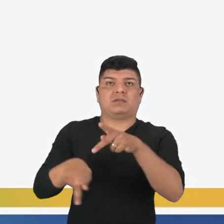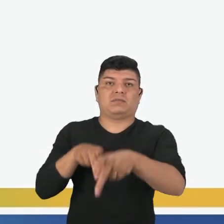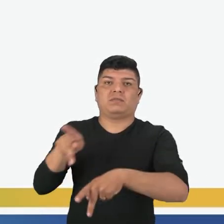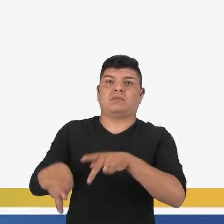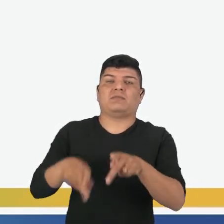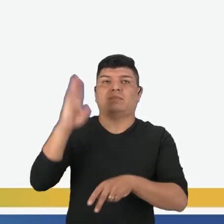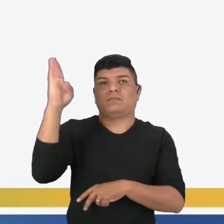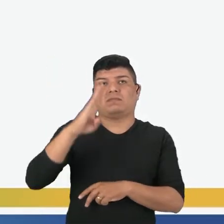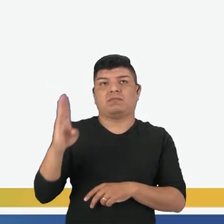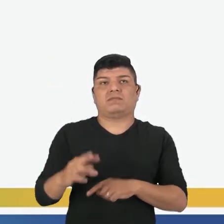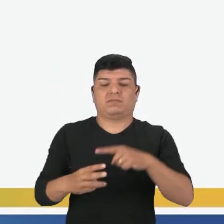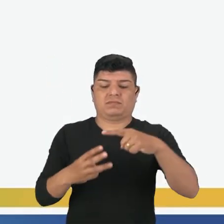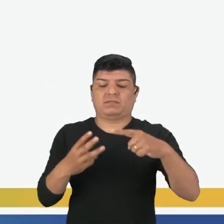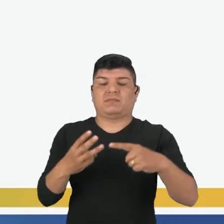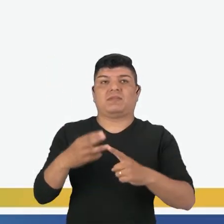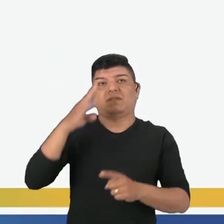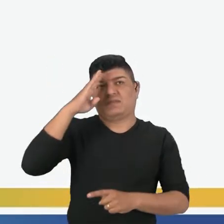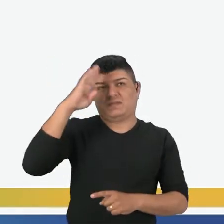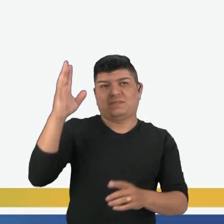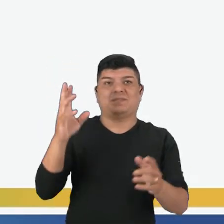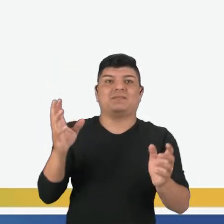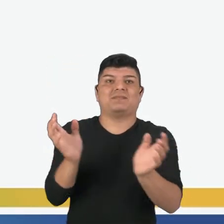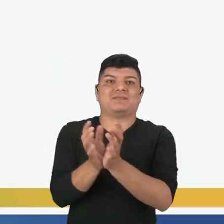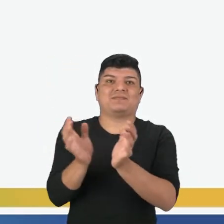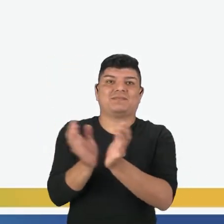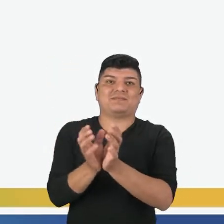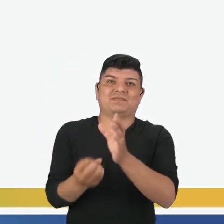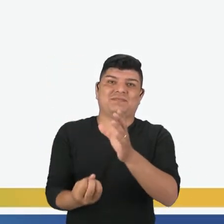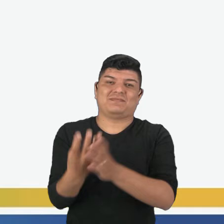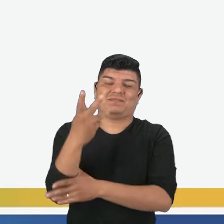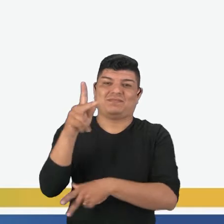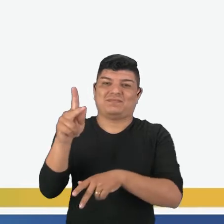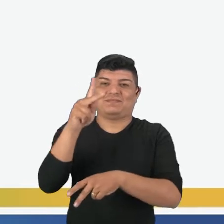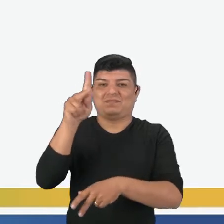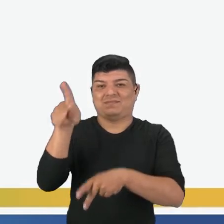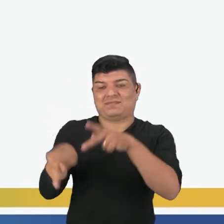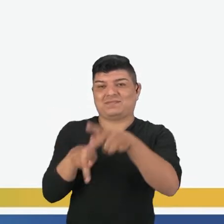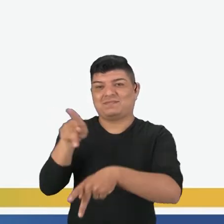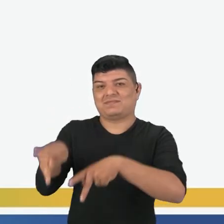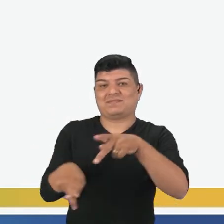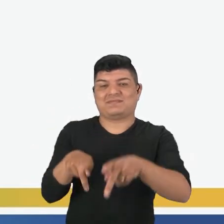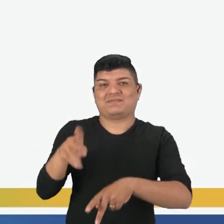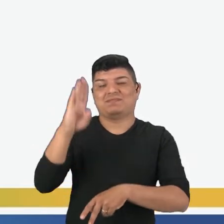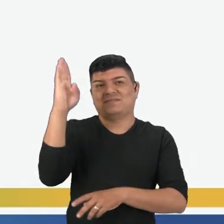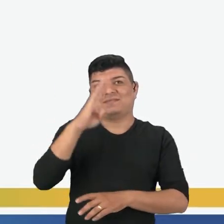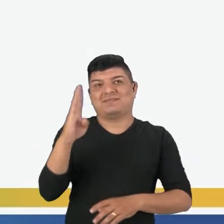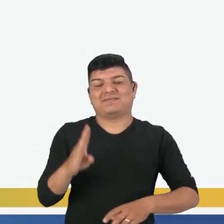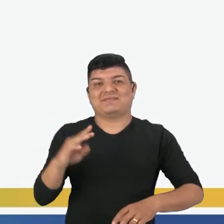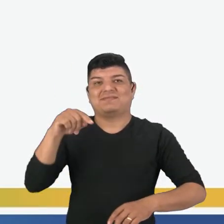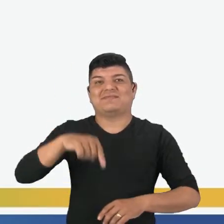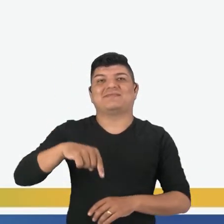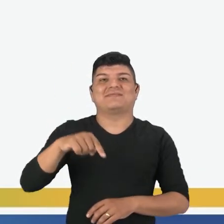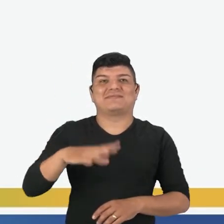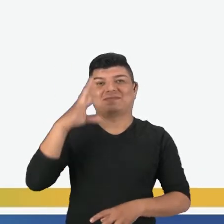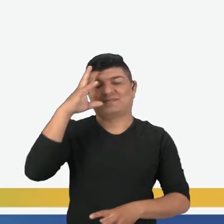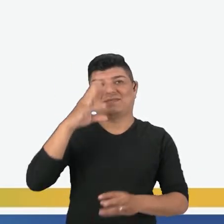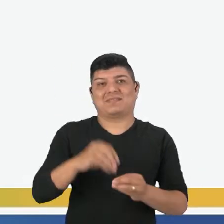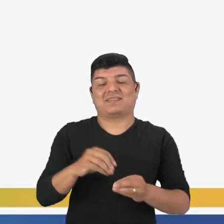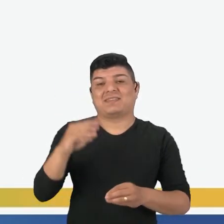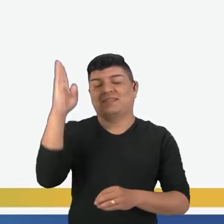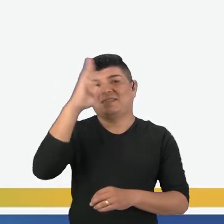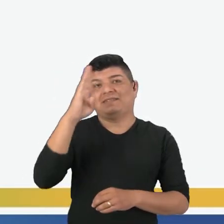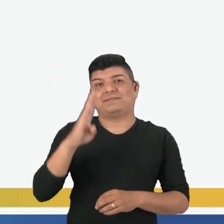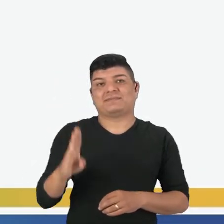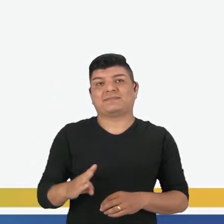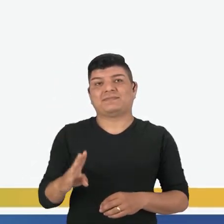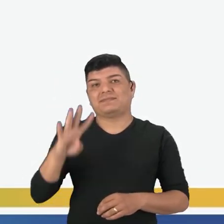já sacou que esses três aí são os principais grupos formadores da população brasileira, da nossa composição étnica, né? Nós sabemos que o